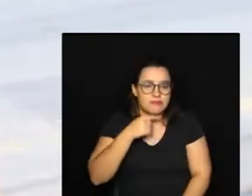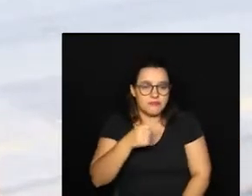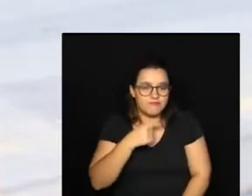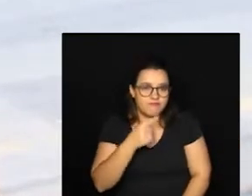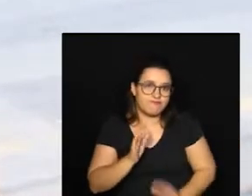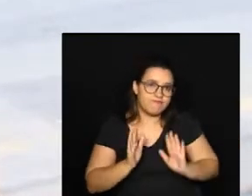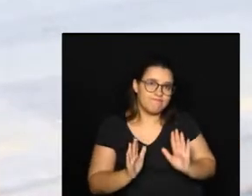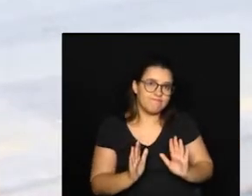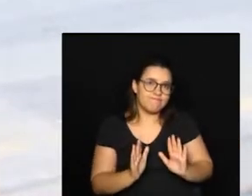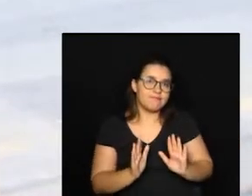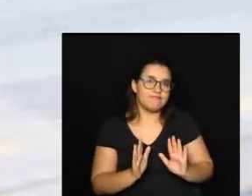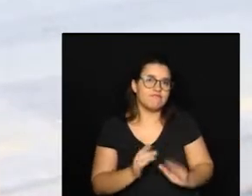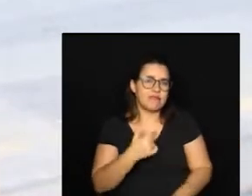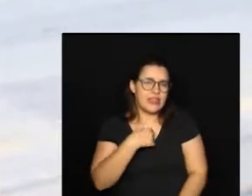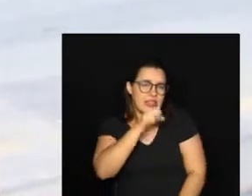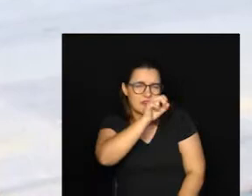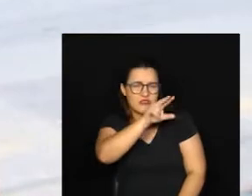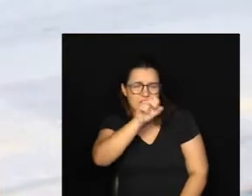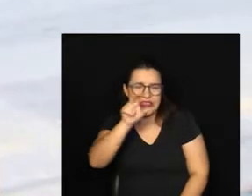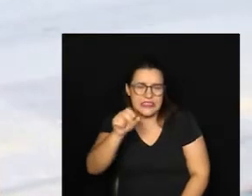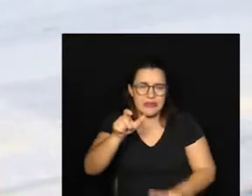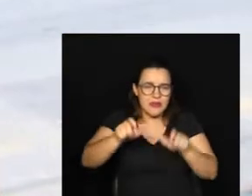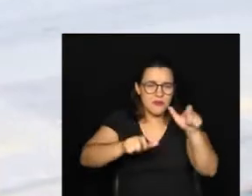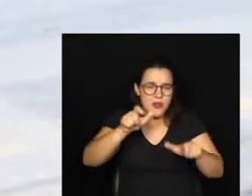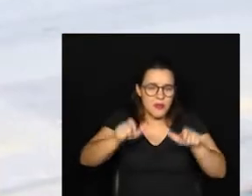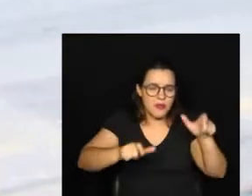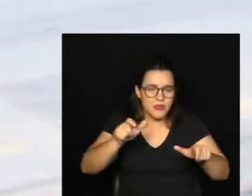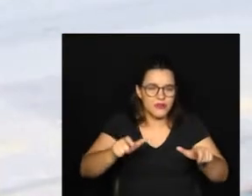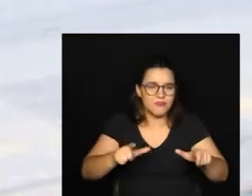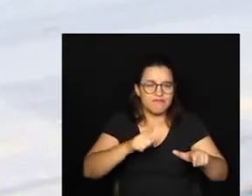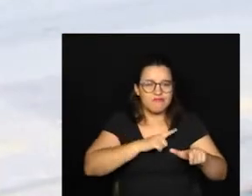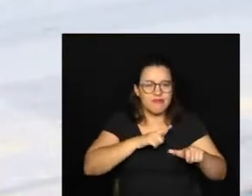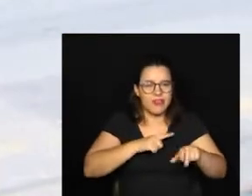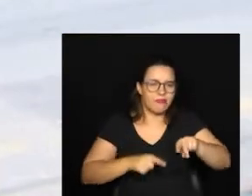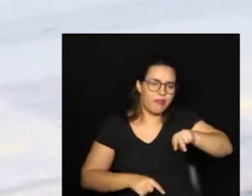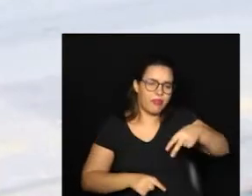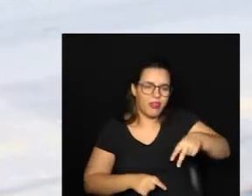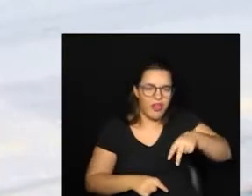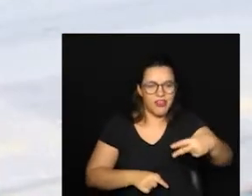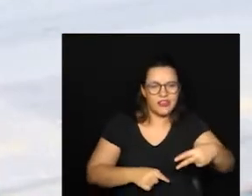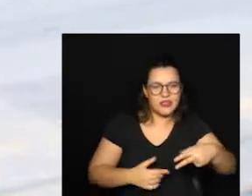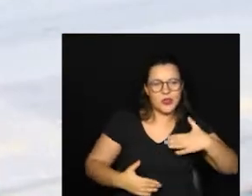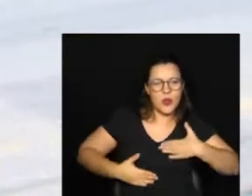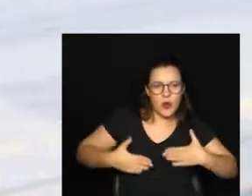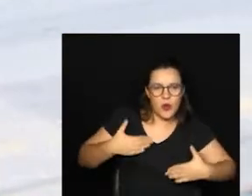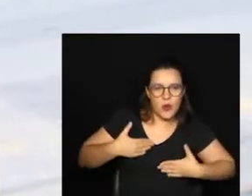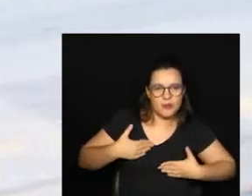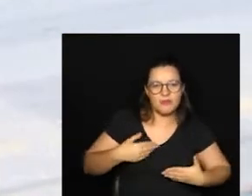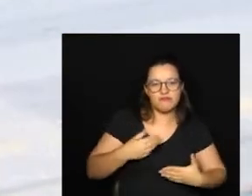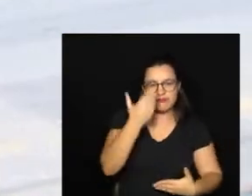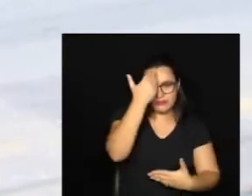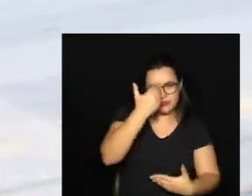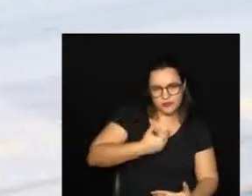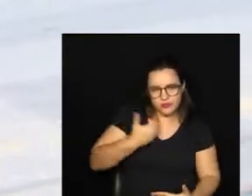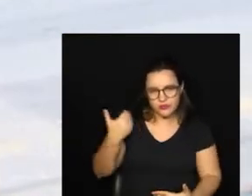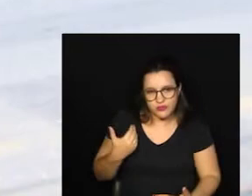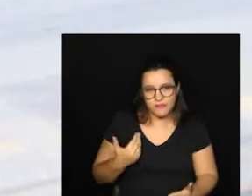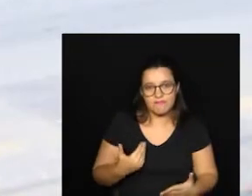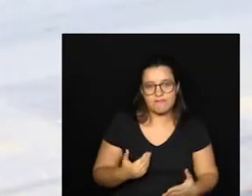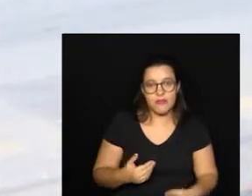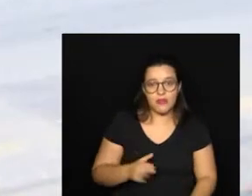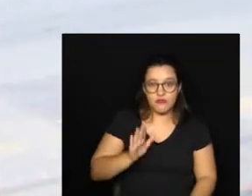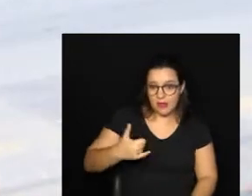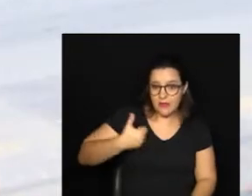né, vemos algumas pessoas com sequelas da poliomielite, né? Pessoas com mais idade,